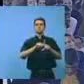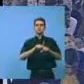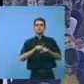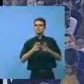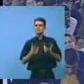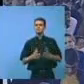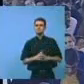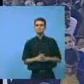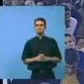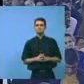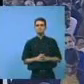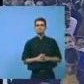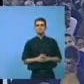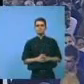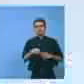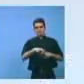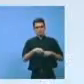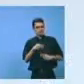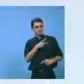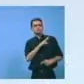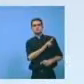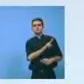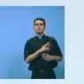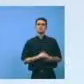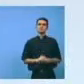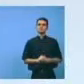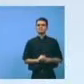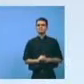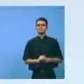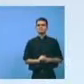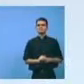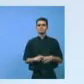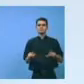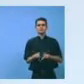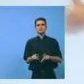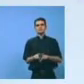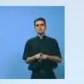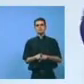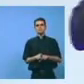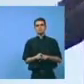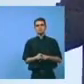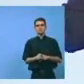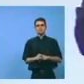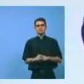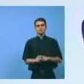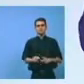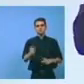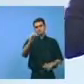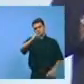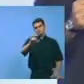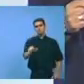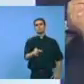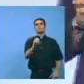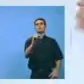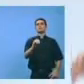essa reforma começada por Ezequias, aí logo na frente, capítulo 22, 23, já entra Josias. Josias